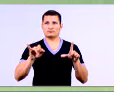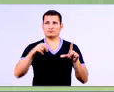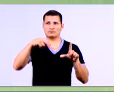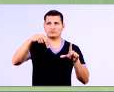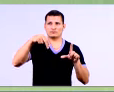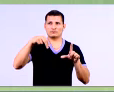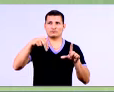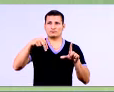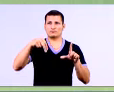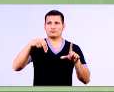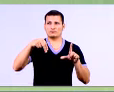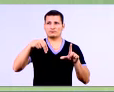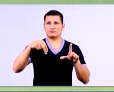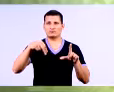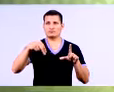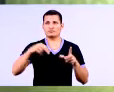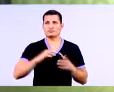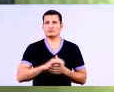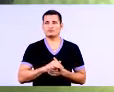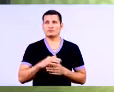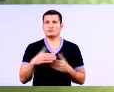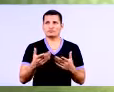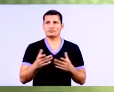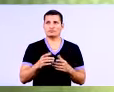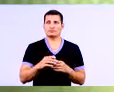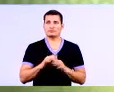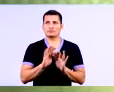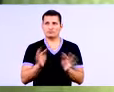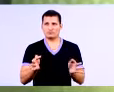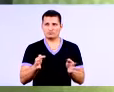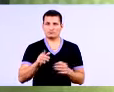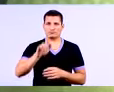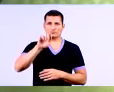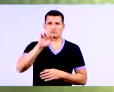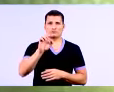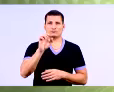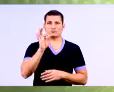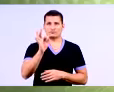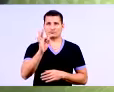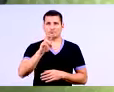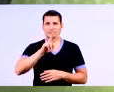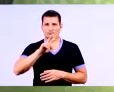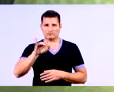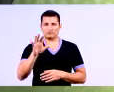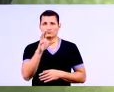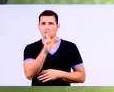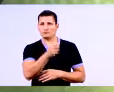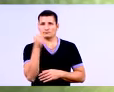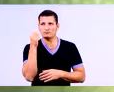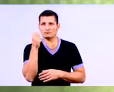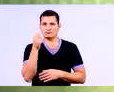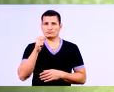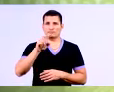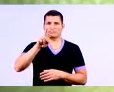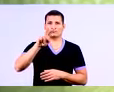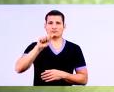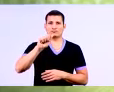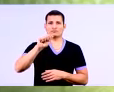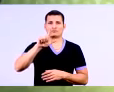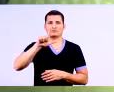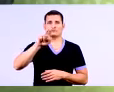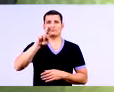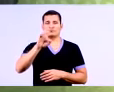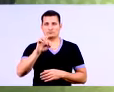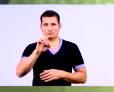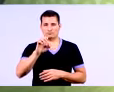n. Então, de uma forma bem simplificada, getElementById vai capturar o valor do elemento, o